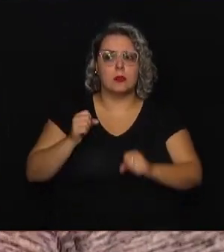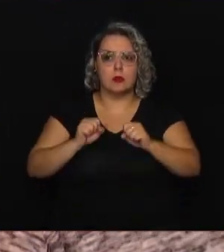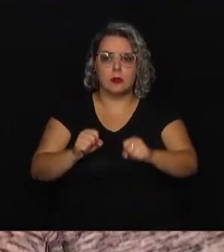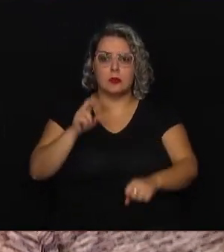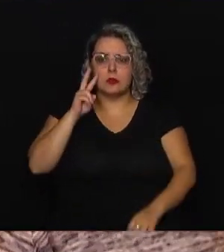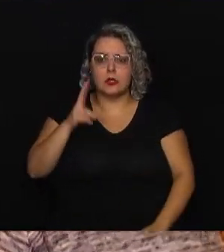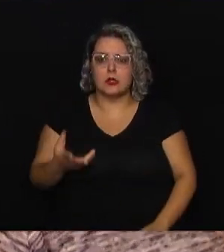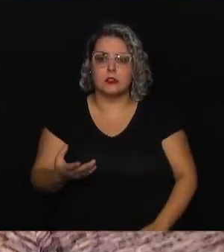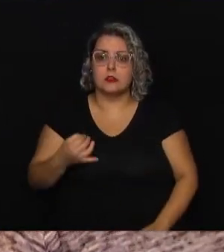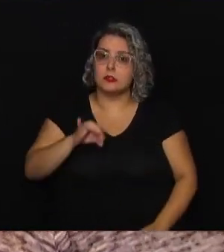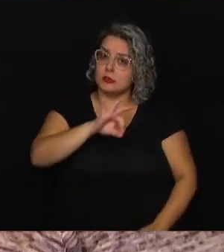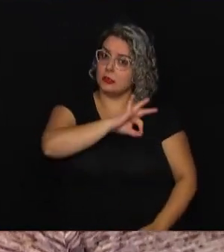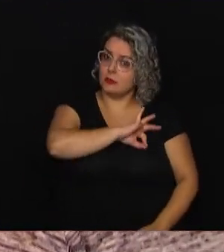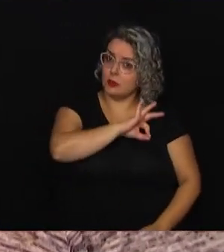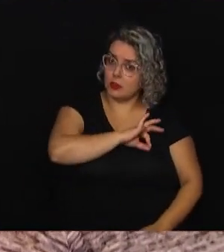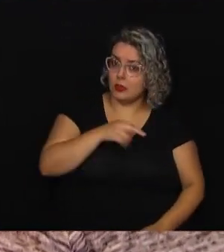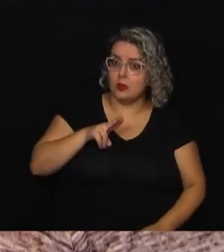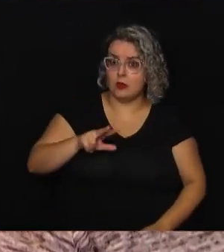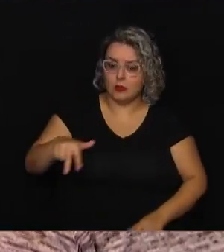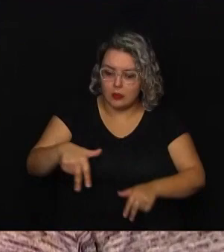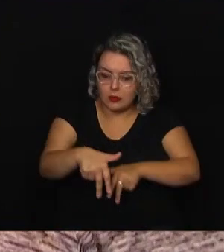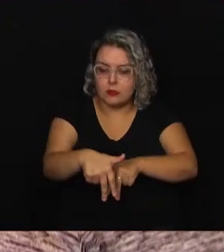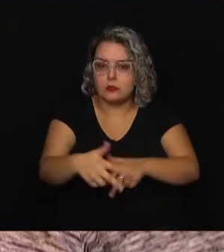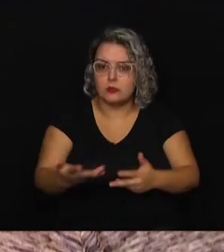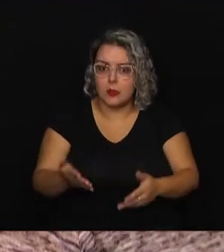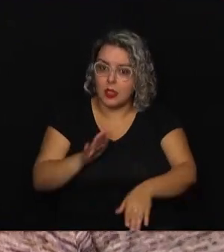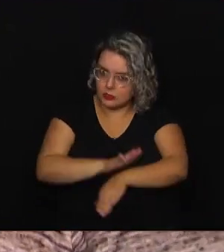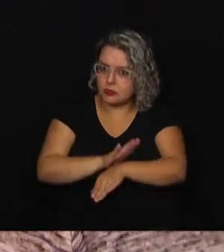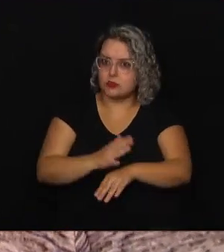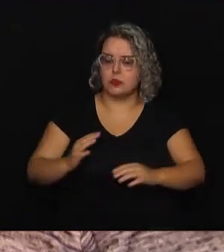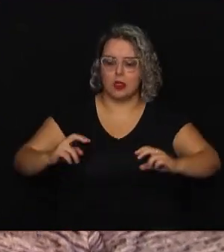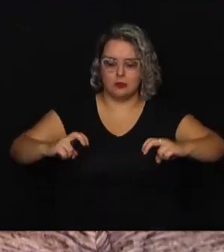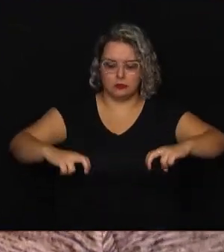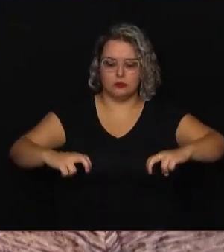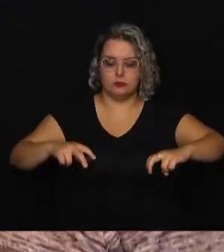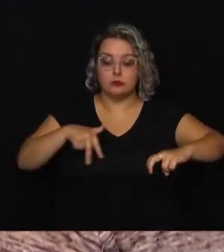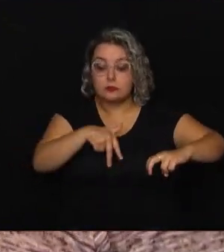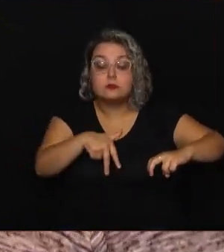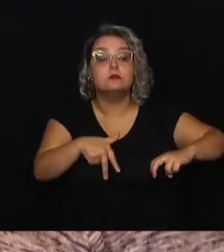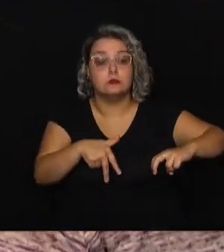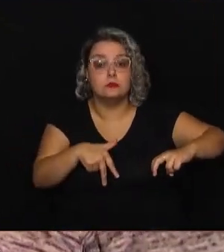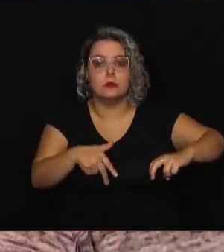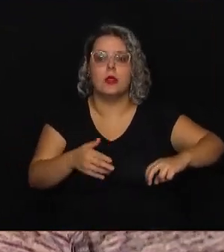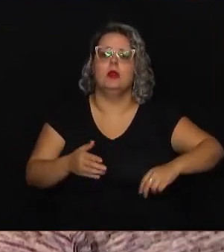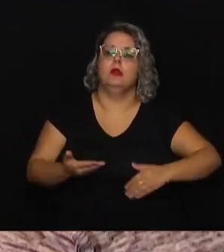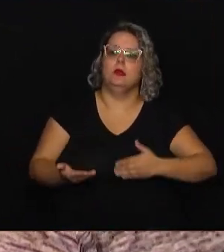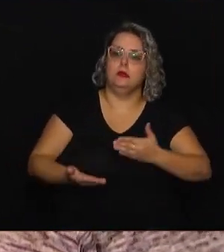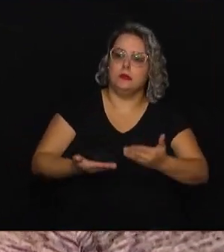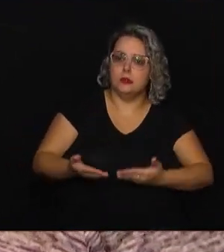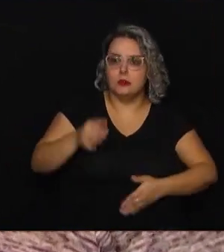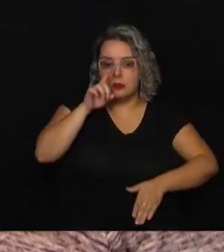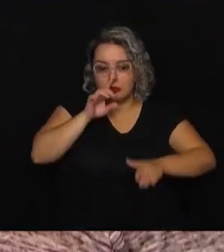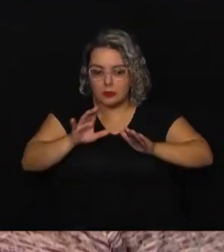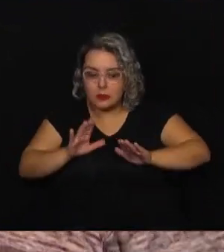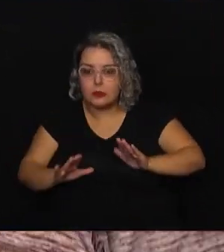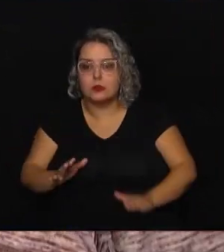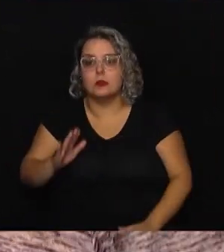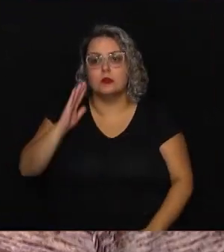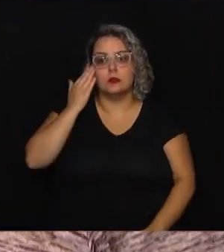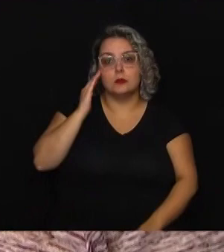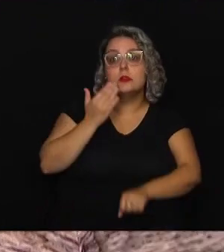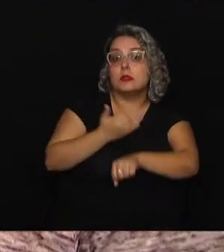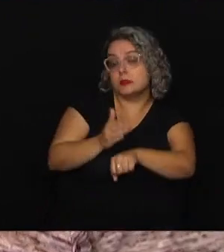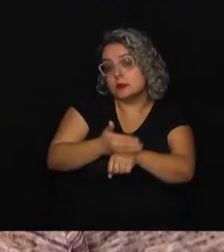que chamar a autoridade ou então intervir de uma maneira ou outra. E ainda está tudo funcionando com muita cautela, né, do entendimento do treinamento